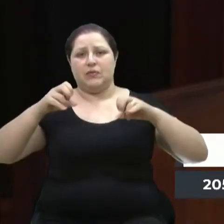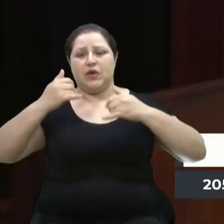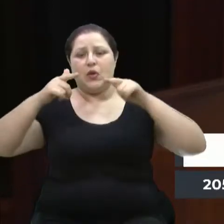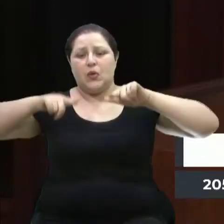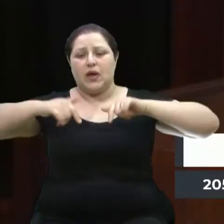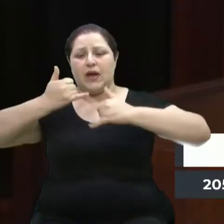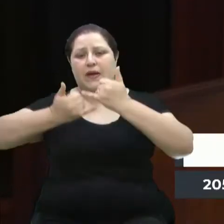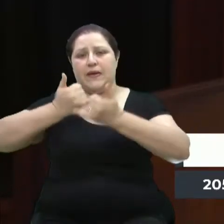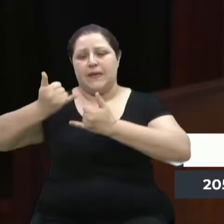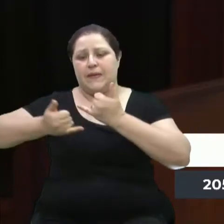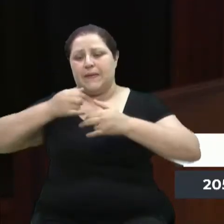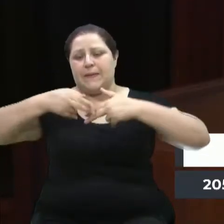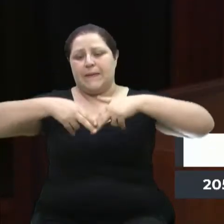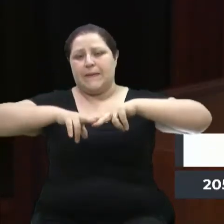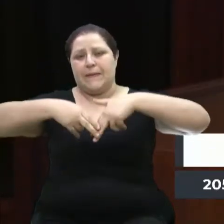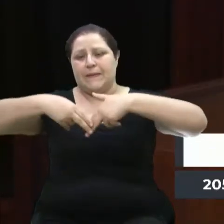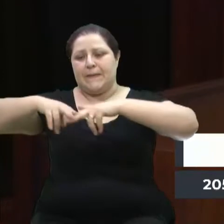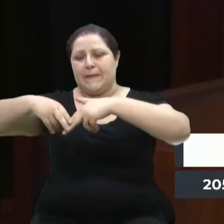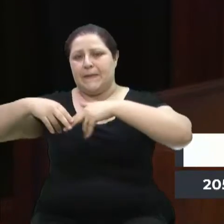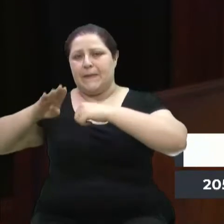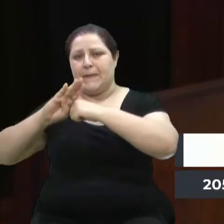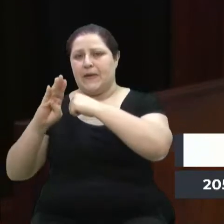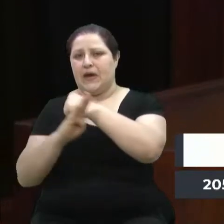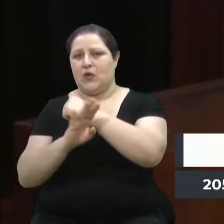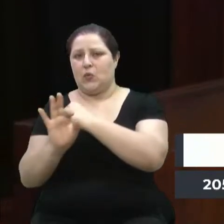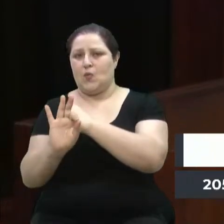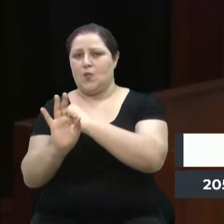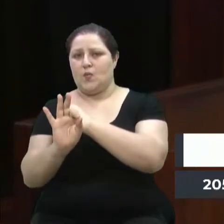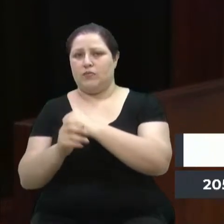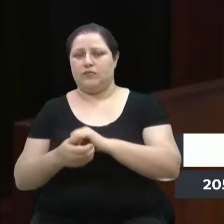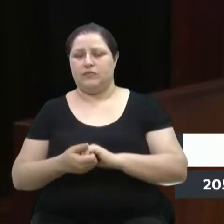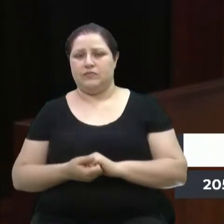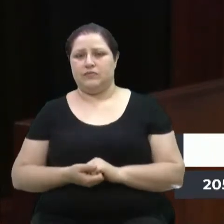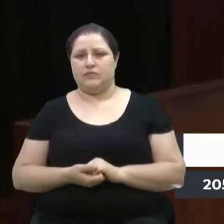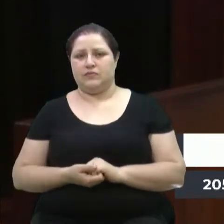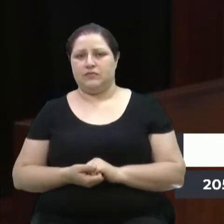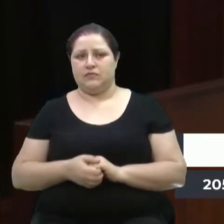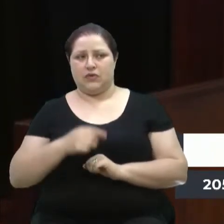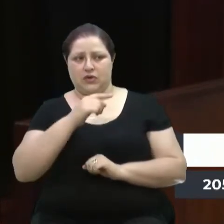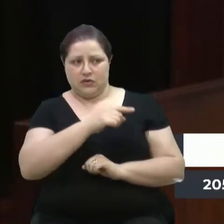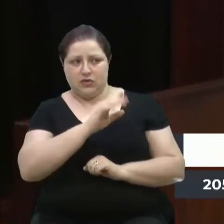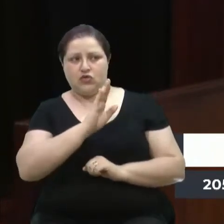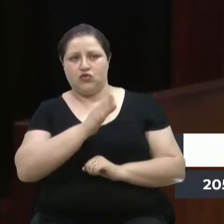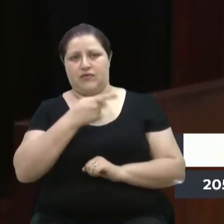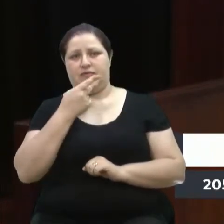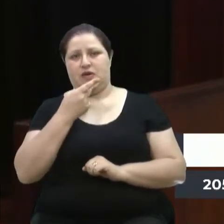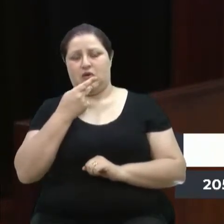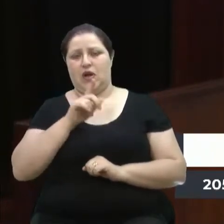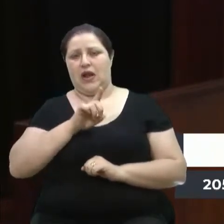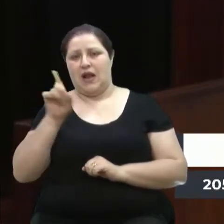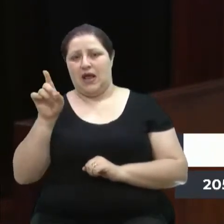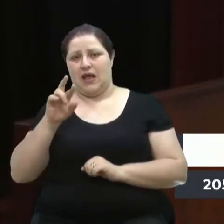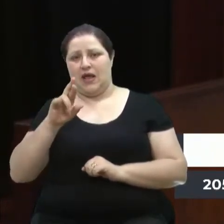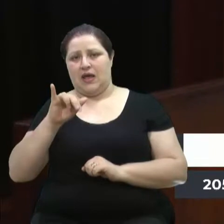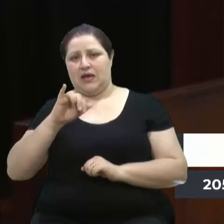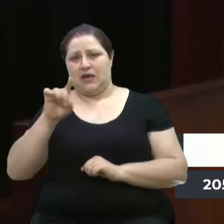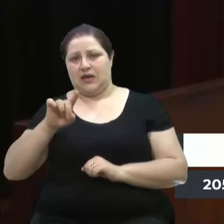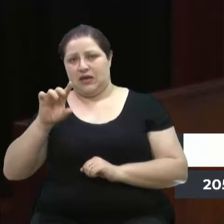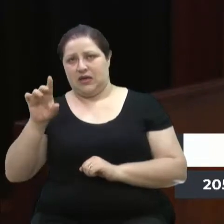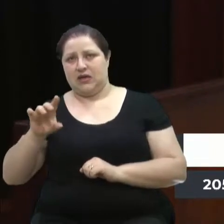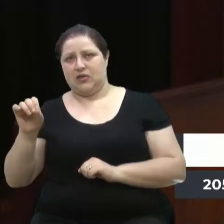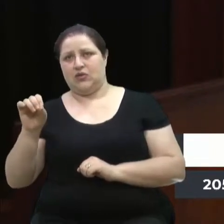não fala do nosso parquinho os nossos bairros só o senhor mesmo disse que a lagoa do Rio isso é o